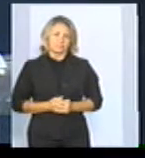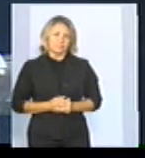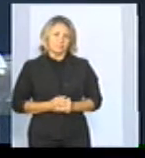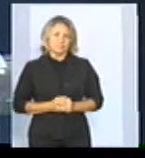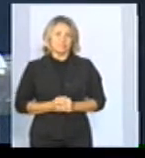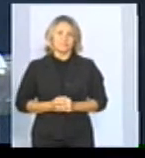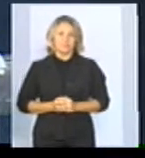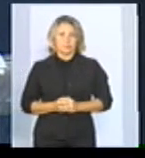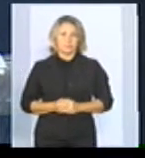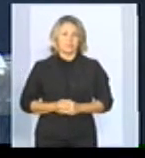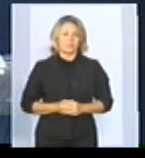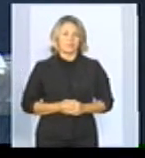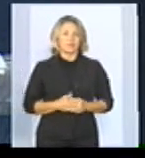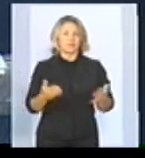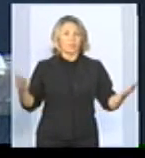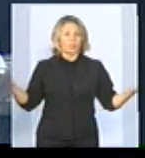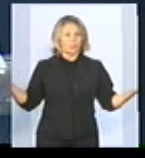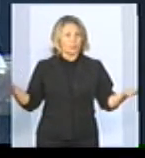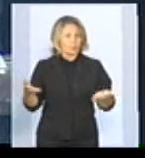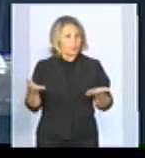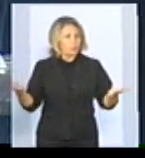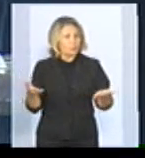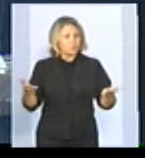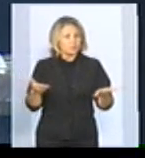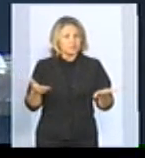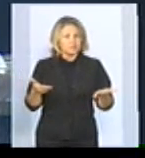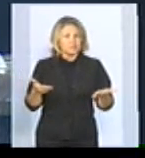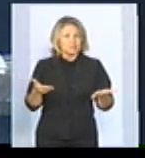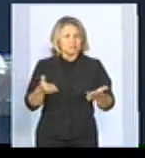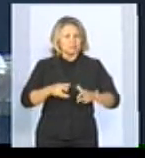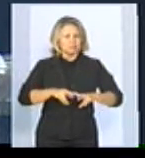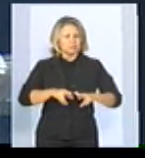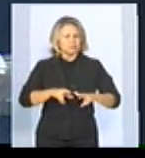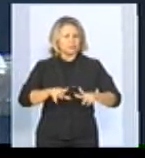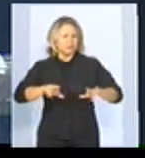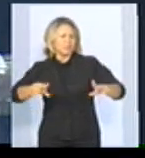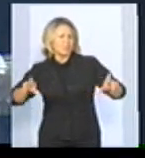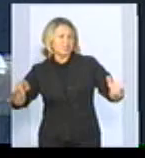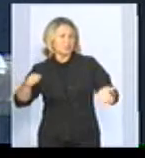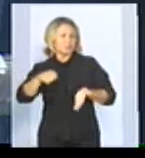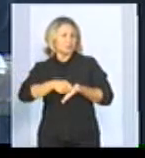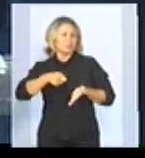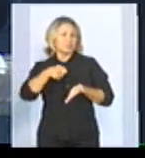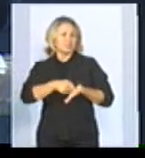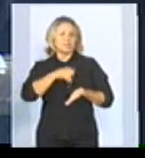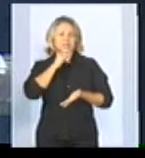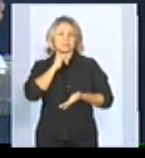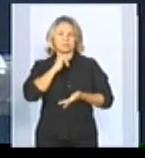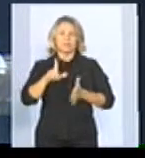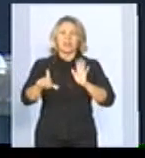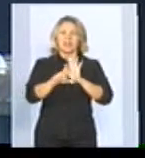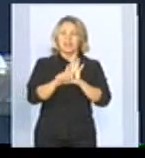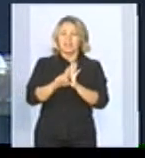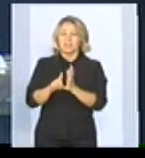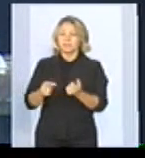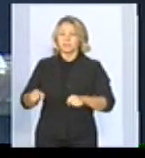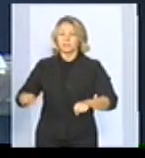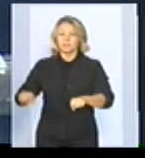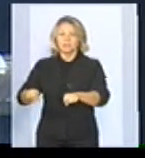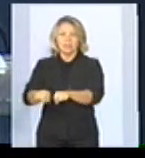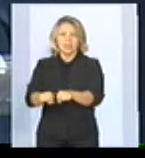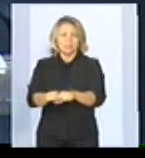né hoje eh Já não são poucas as obrigações a própria lei do cab inicialmente tinha sete canais